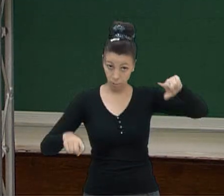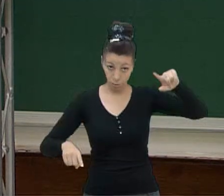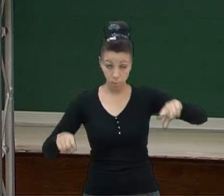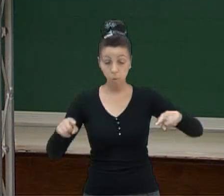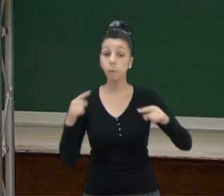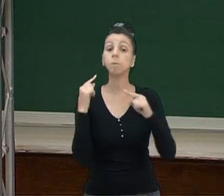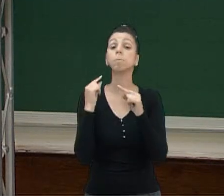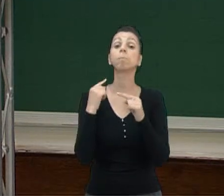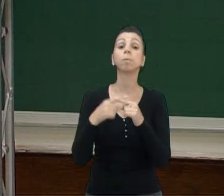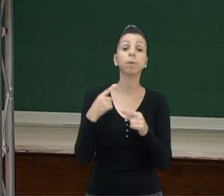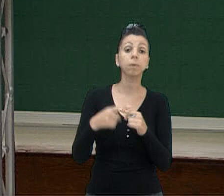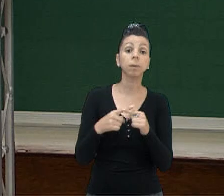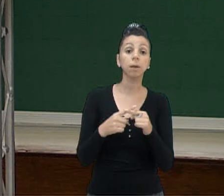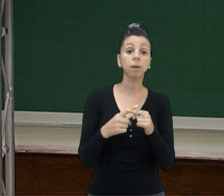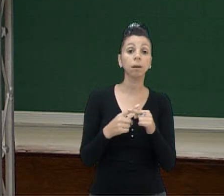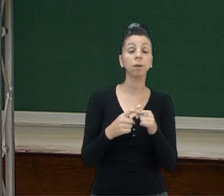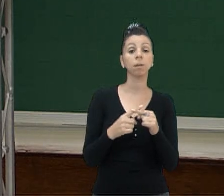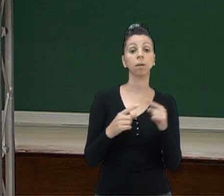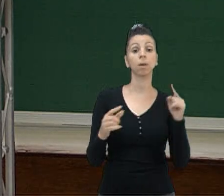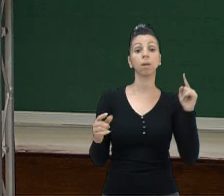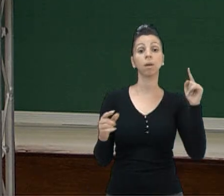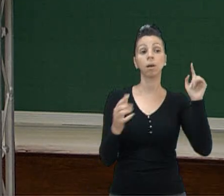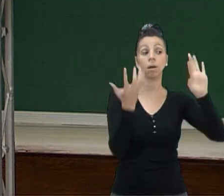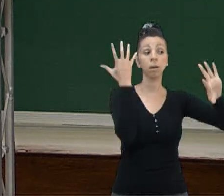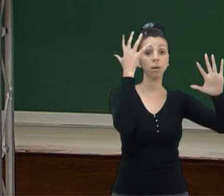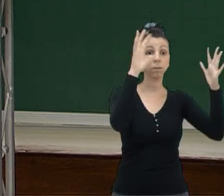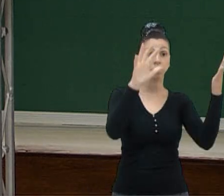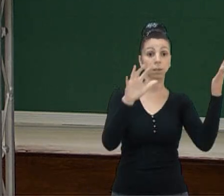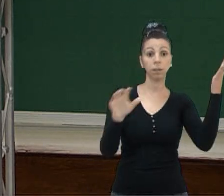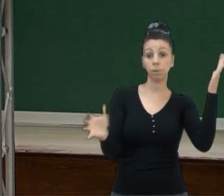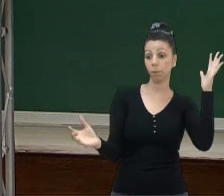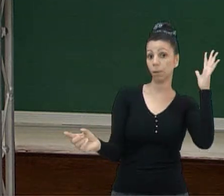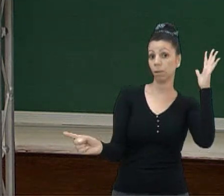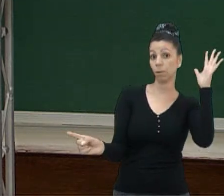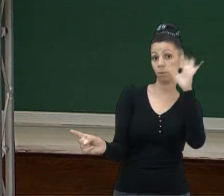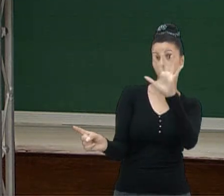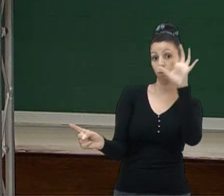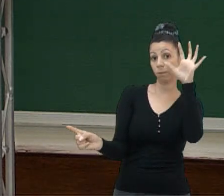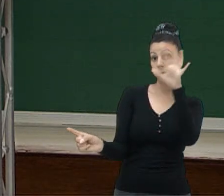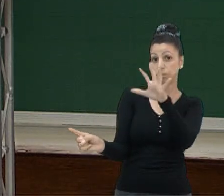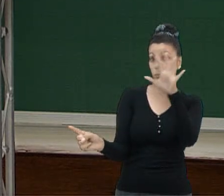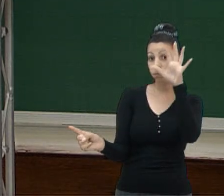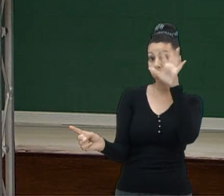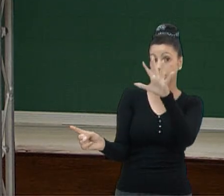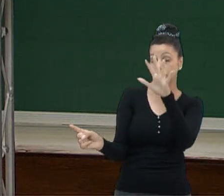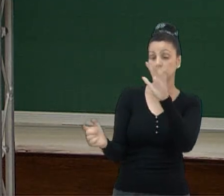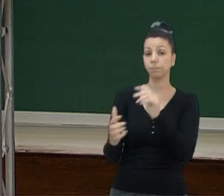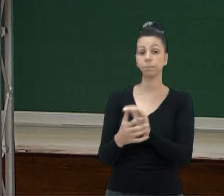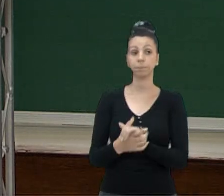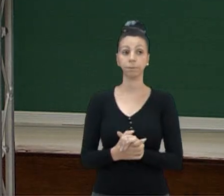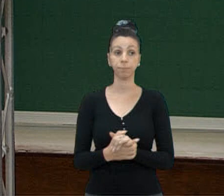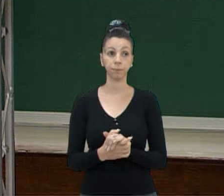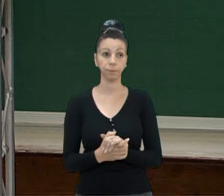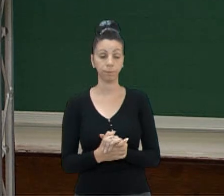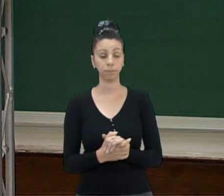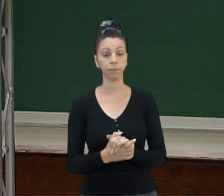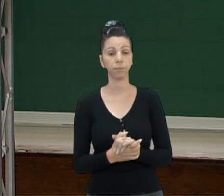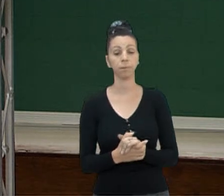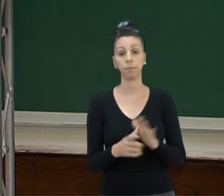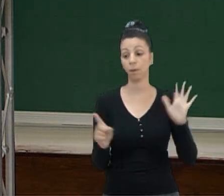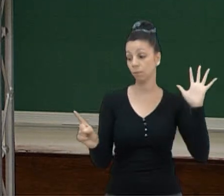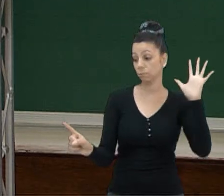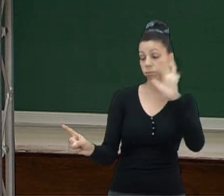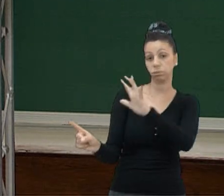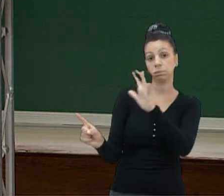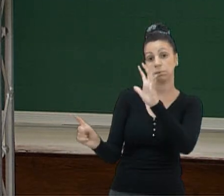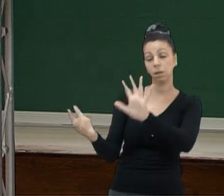climáticas, mas nós vamos ter a Europa das planícies, organizada de que forma? A parte mais influenciada ali